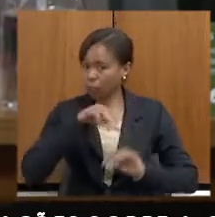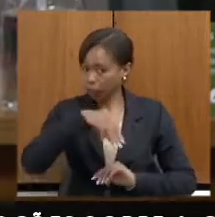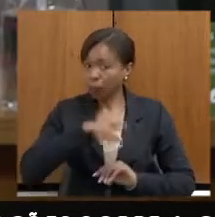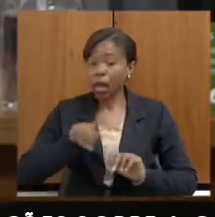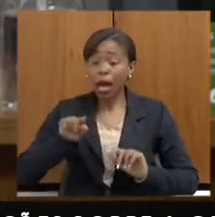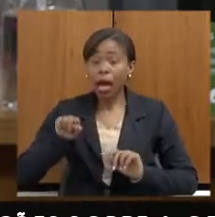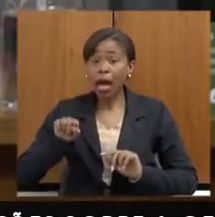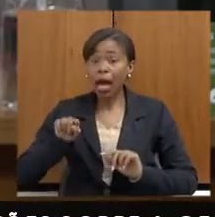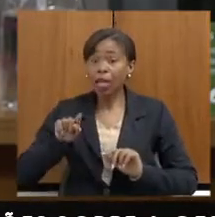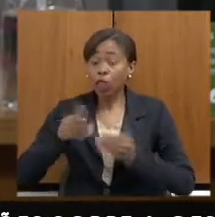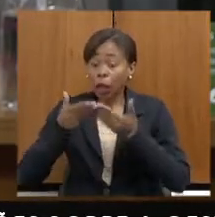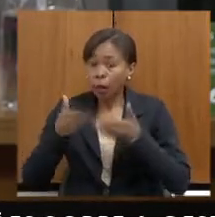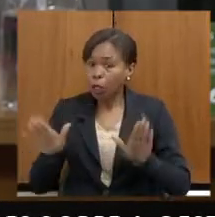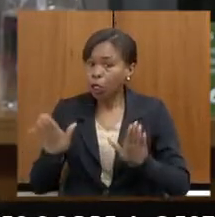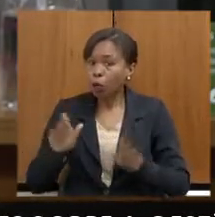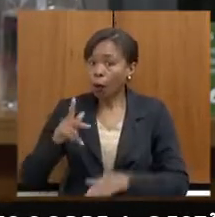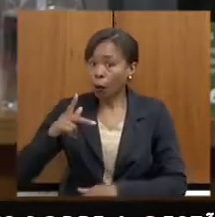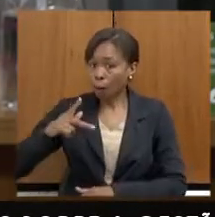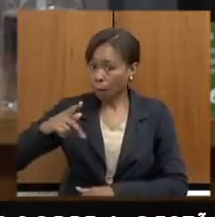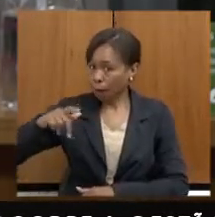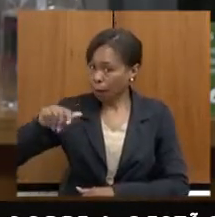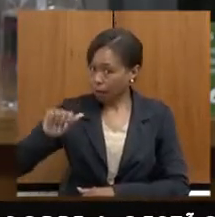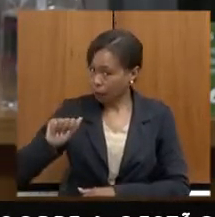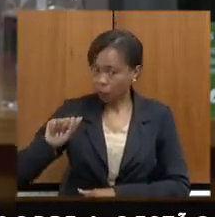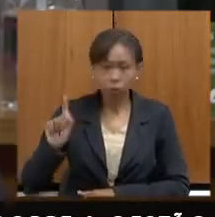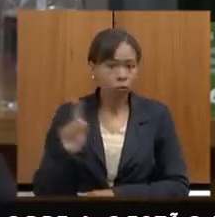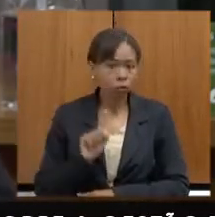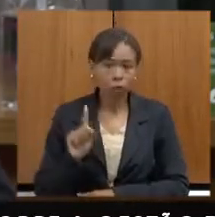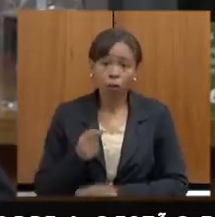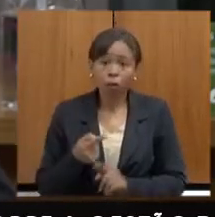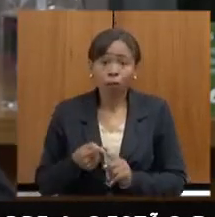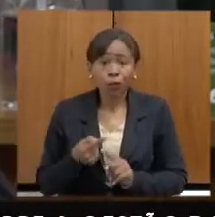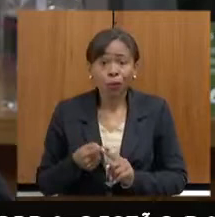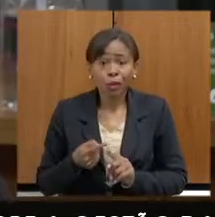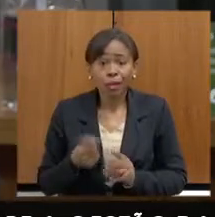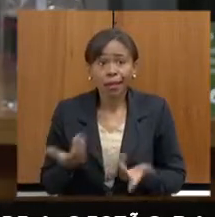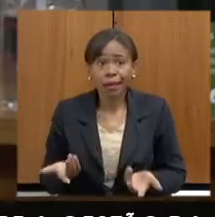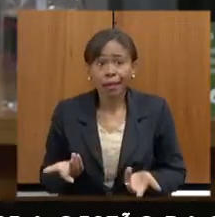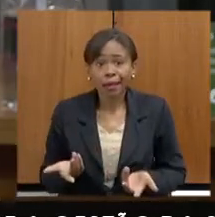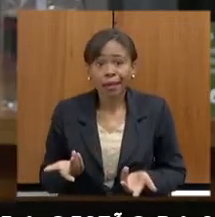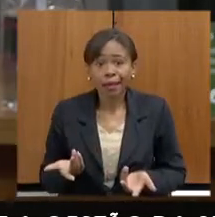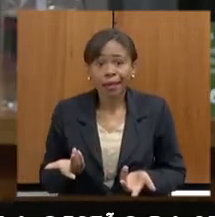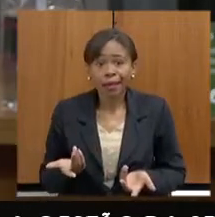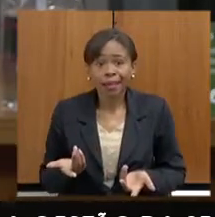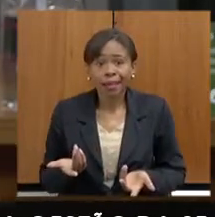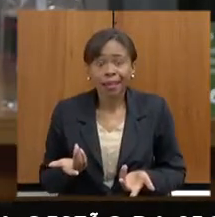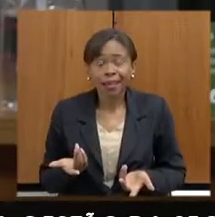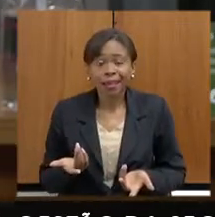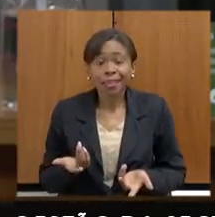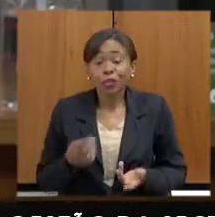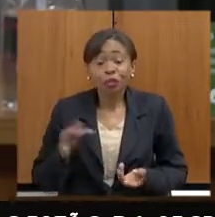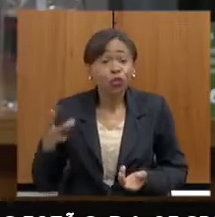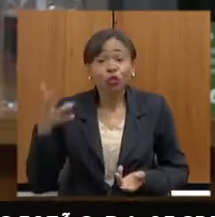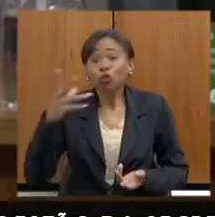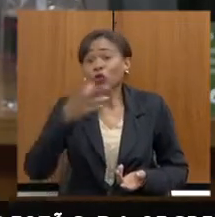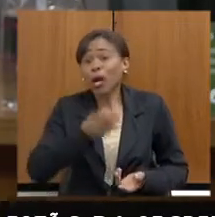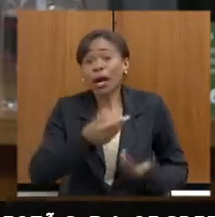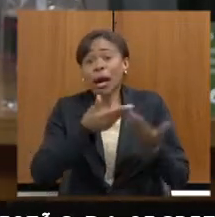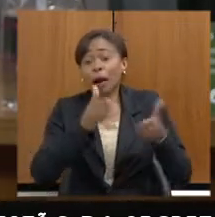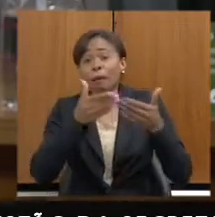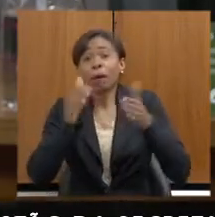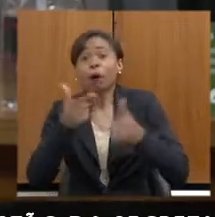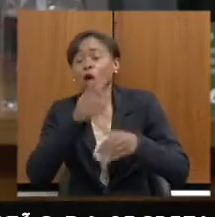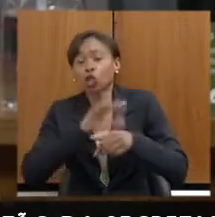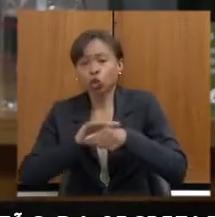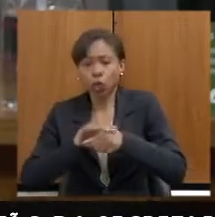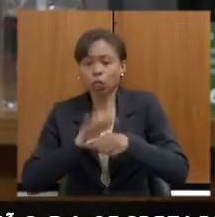os hospitais do estado já estava voltando as suas atenções para as outras doenças e a gente não sabia como ia ser o comportamento da convite e aí a gente